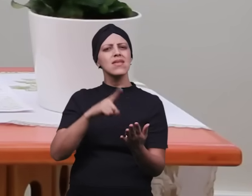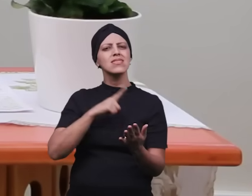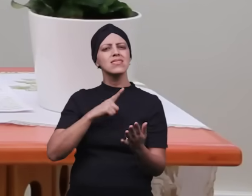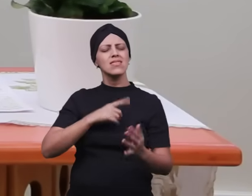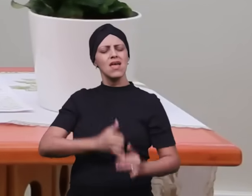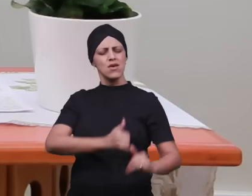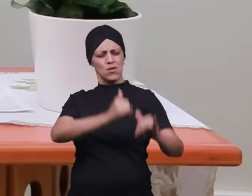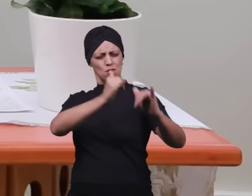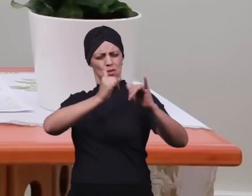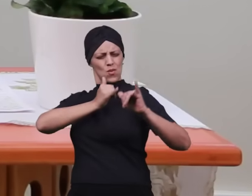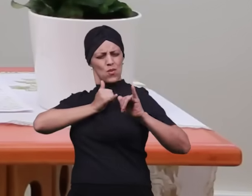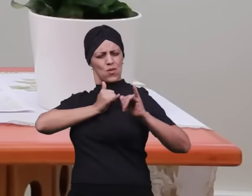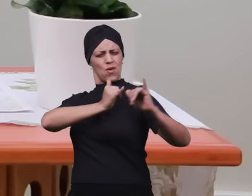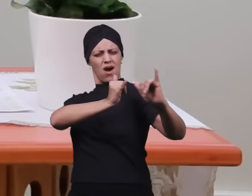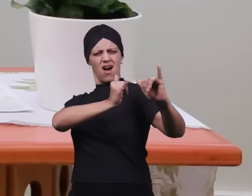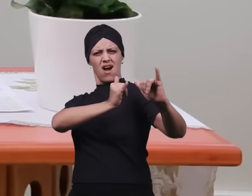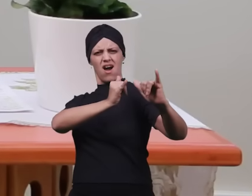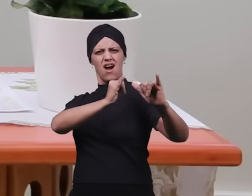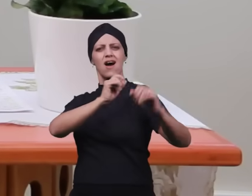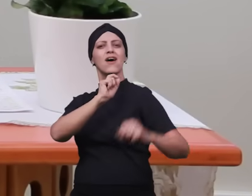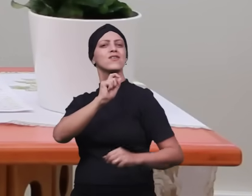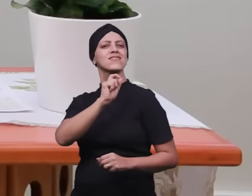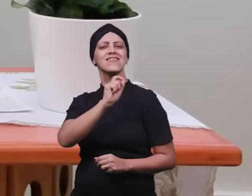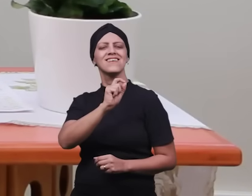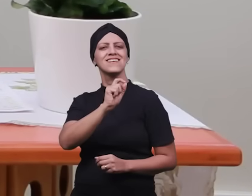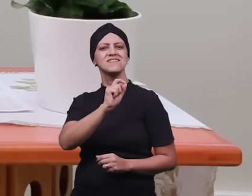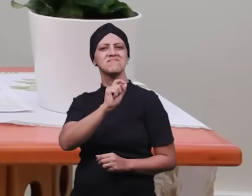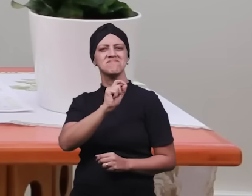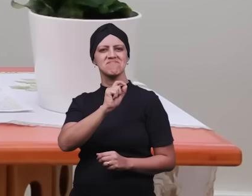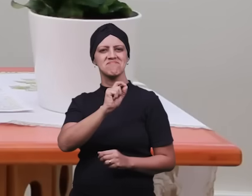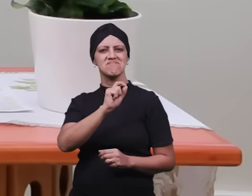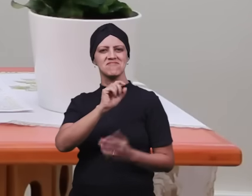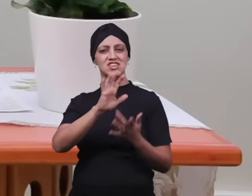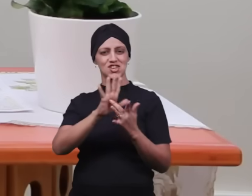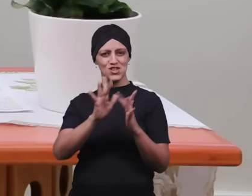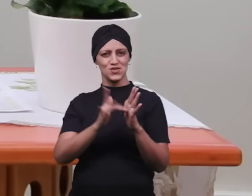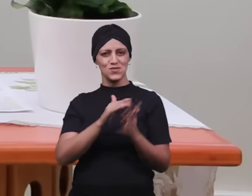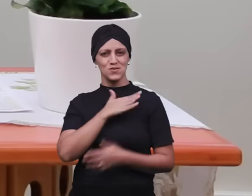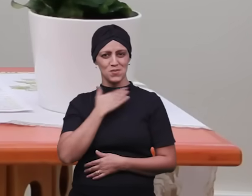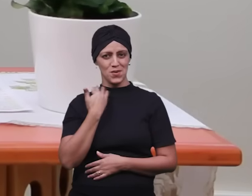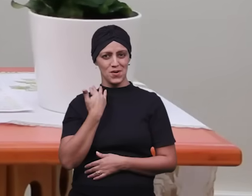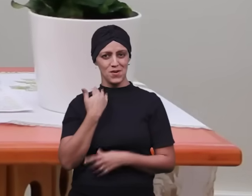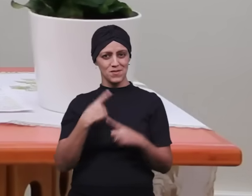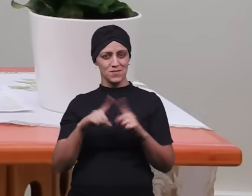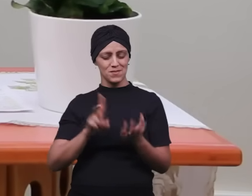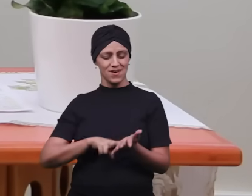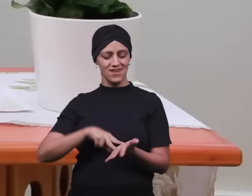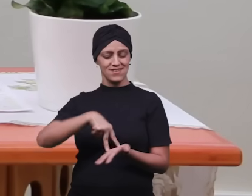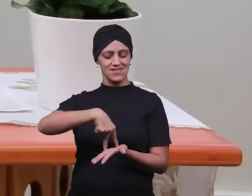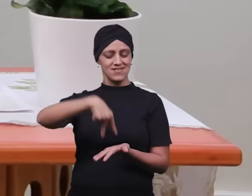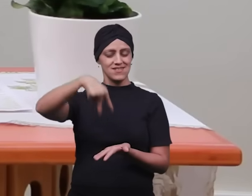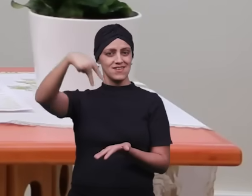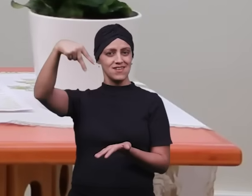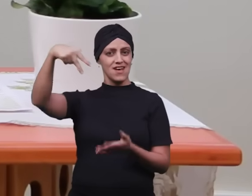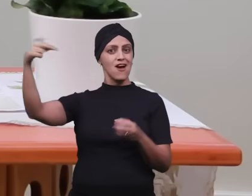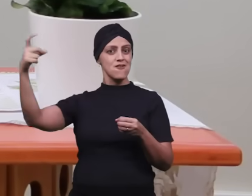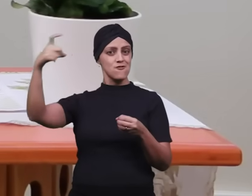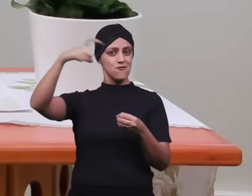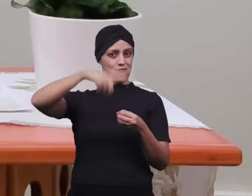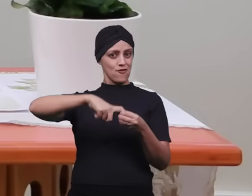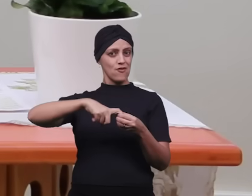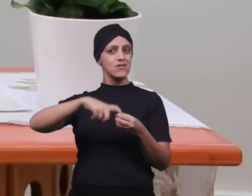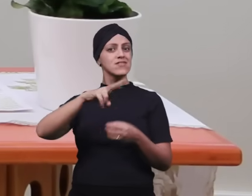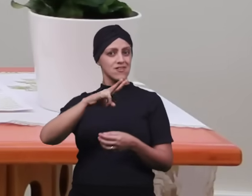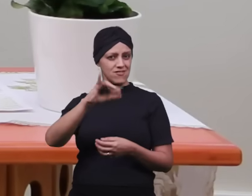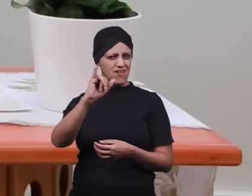A grande mensagem, meus irmãos da Bíblia, é que aquele Senhor que morreu e que ressuscitou, ele vai voltar com poder